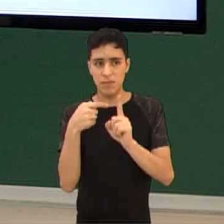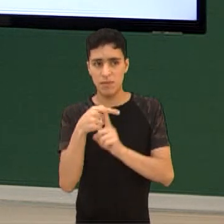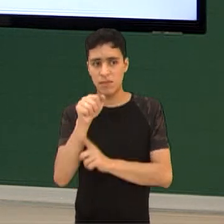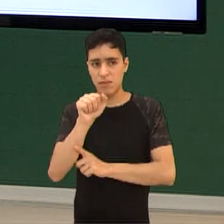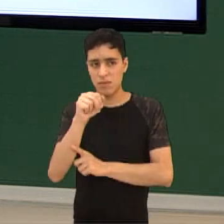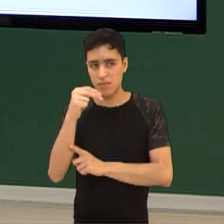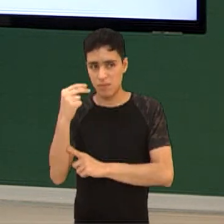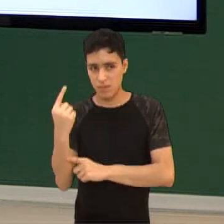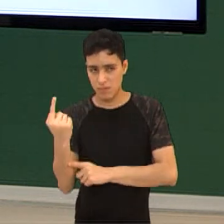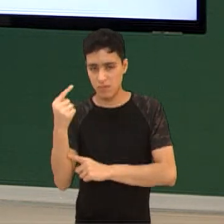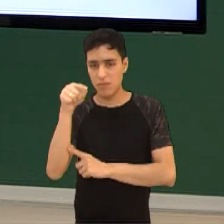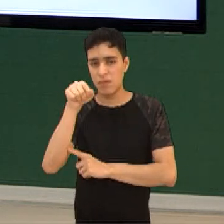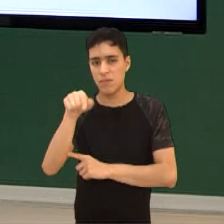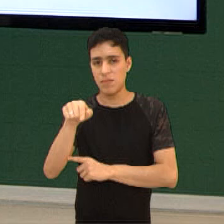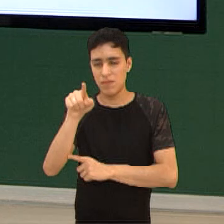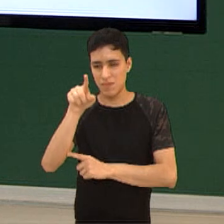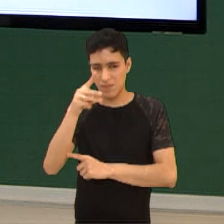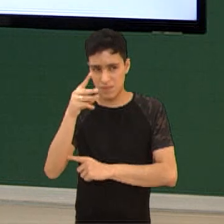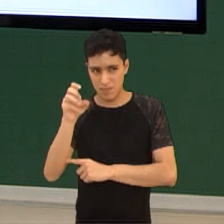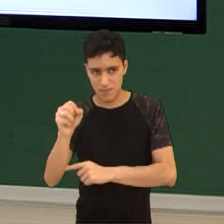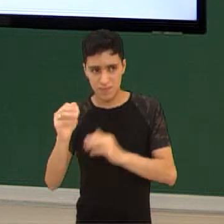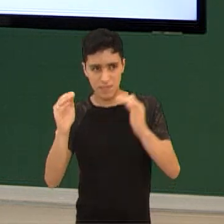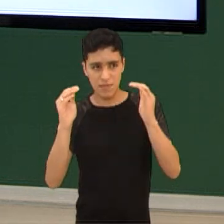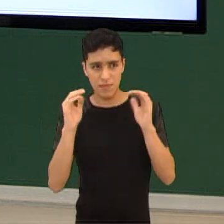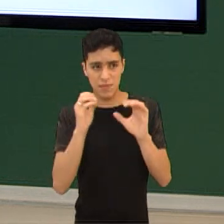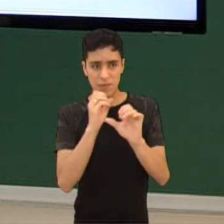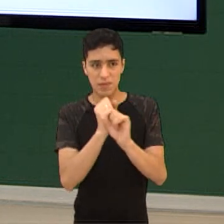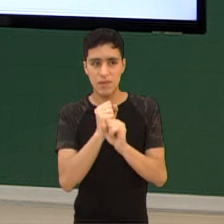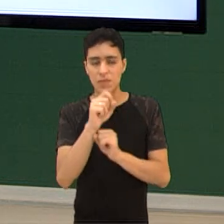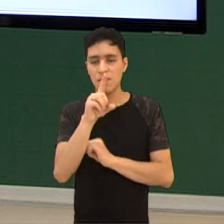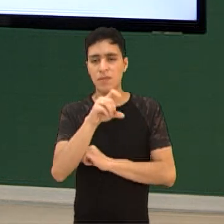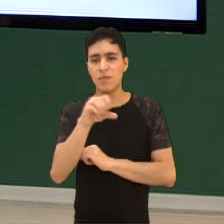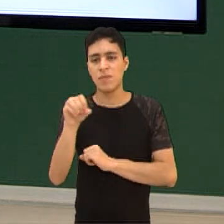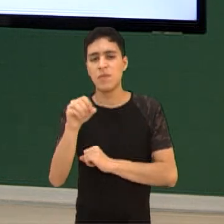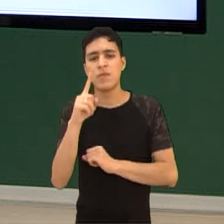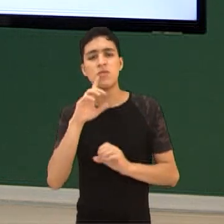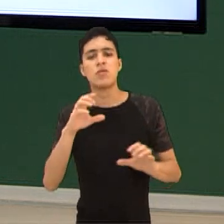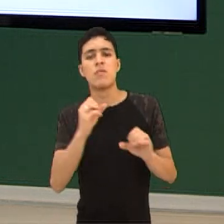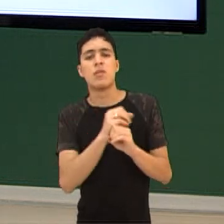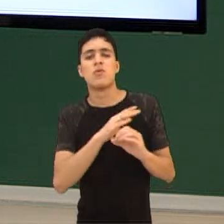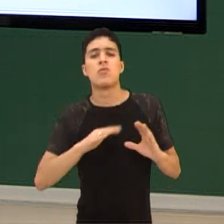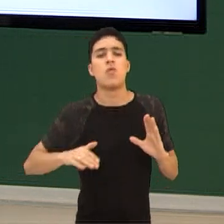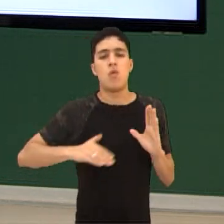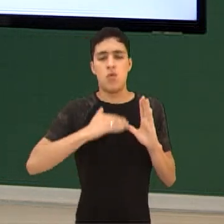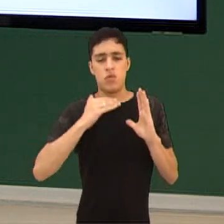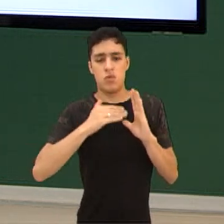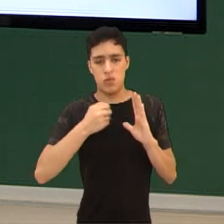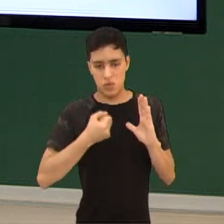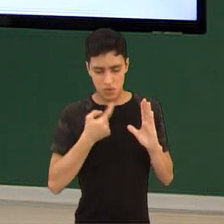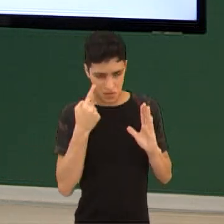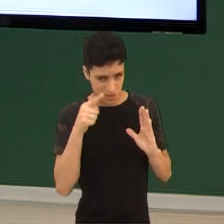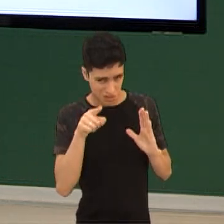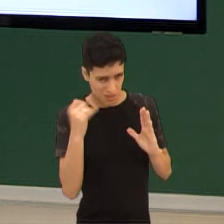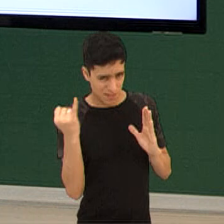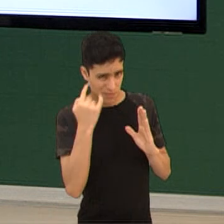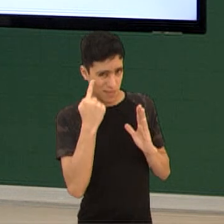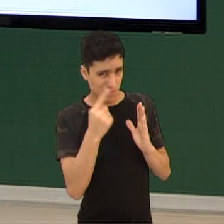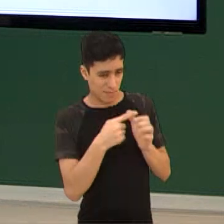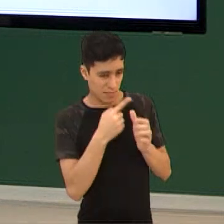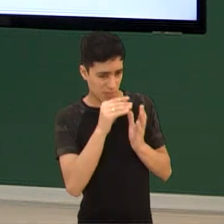do primeiro com o último, 38, e a soma de termos, 190. Olha como é importante você registrar os dados